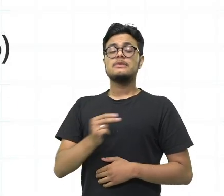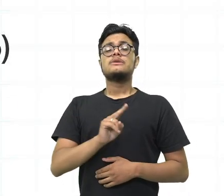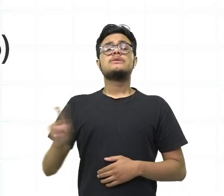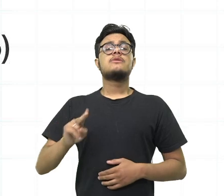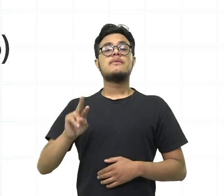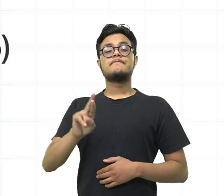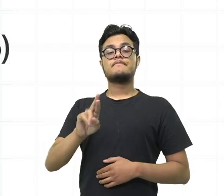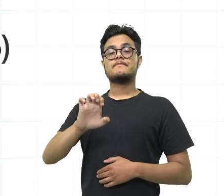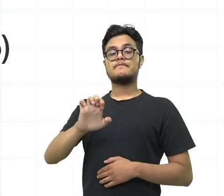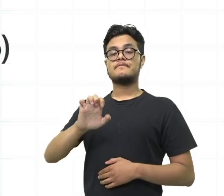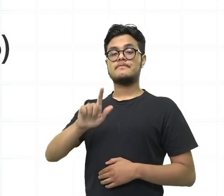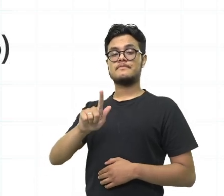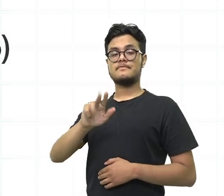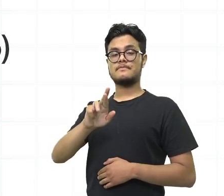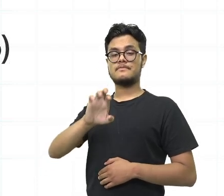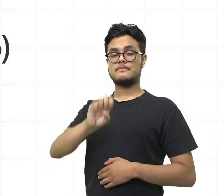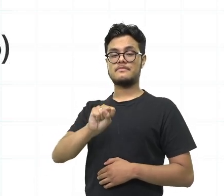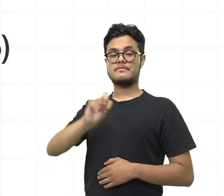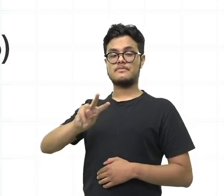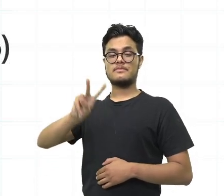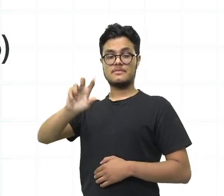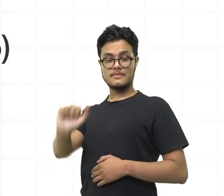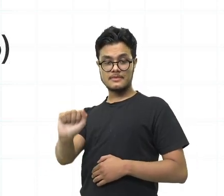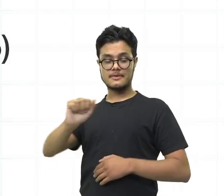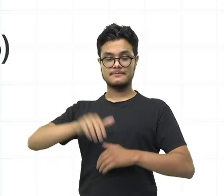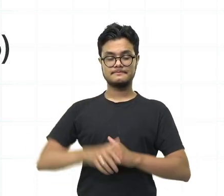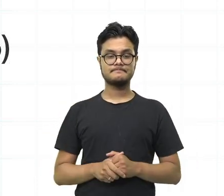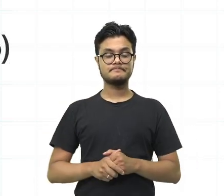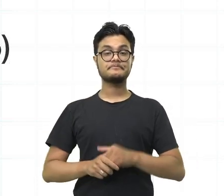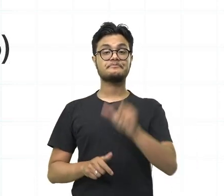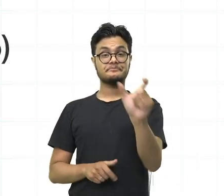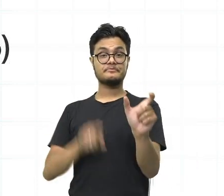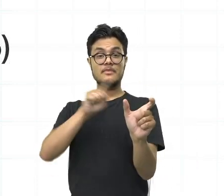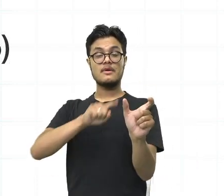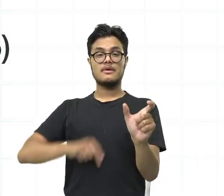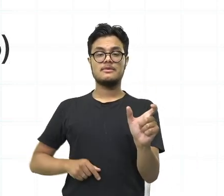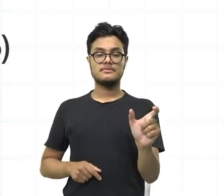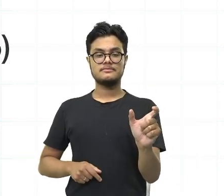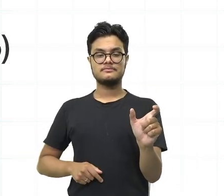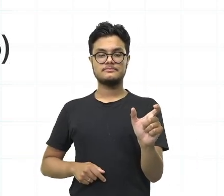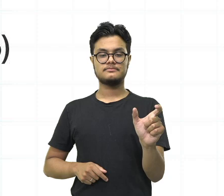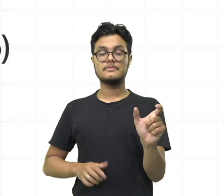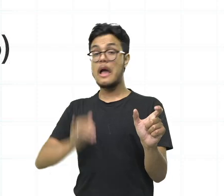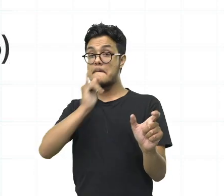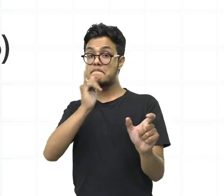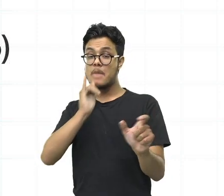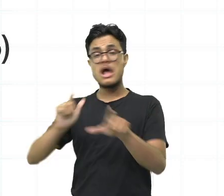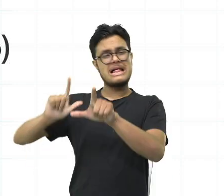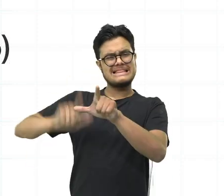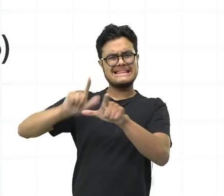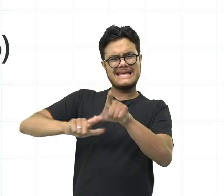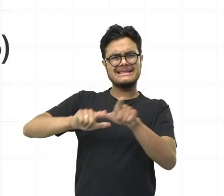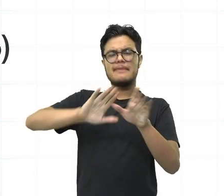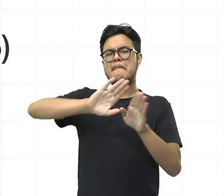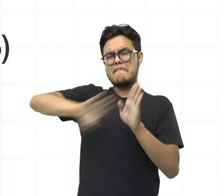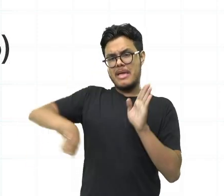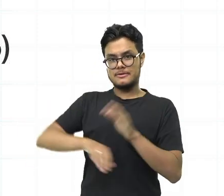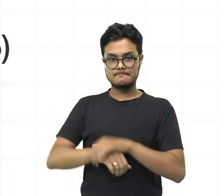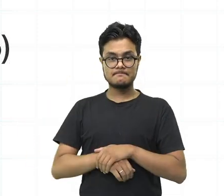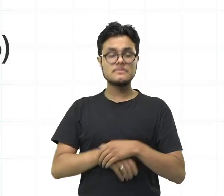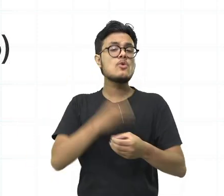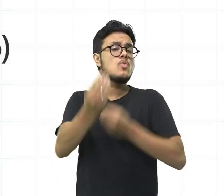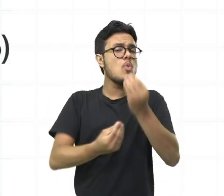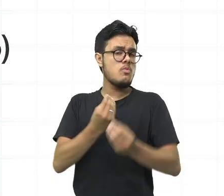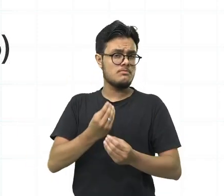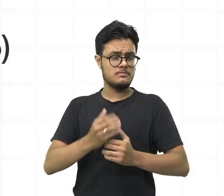derivação regressiva, que ocorre quando a palavra derivada é formada a partir de uma redução da palavra primitiva. Redução, o